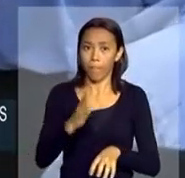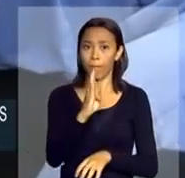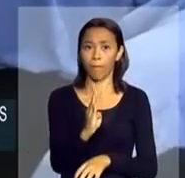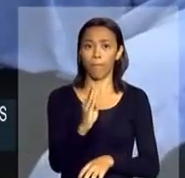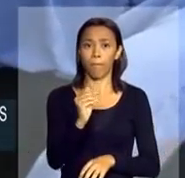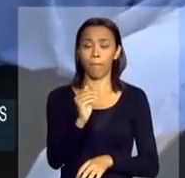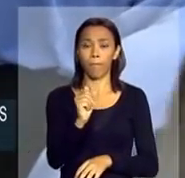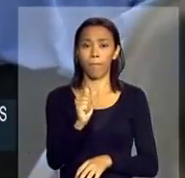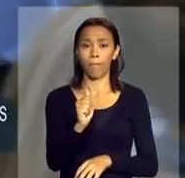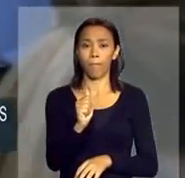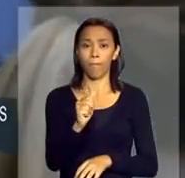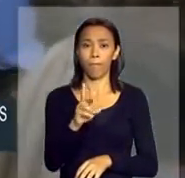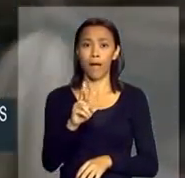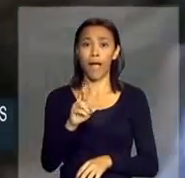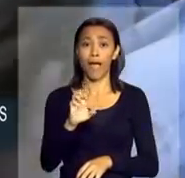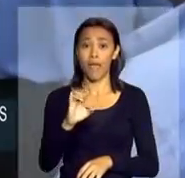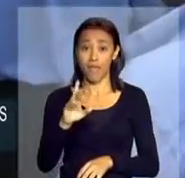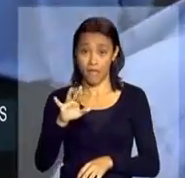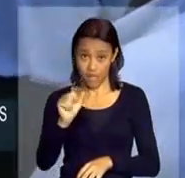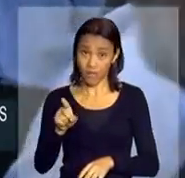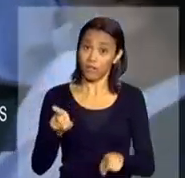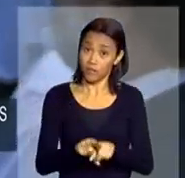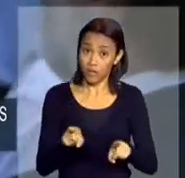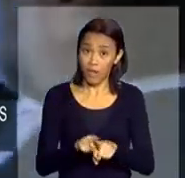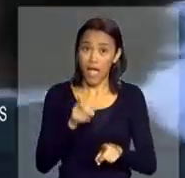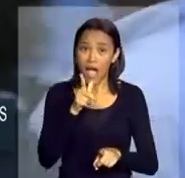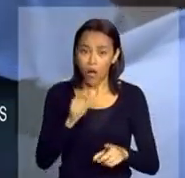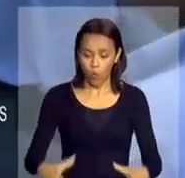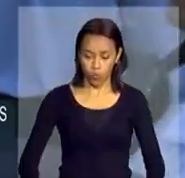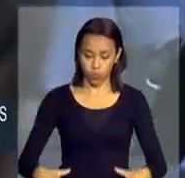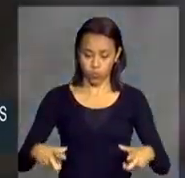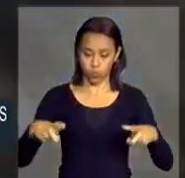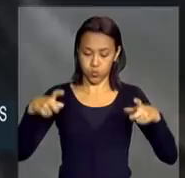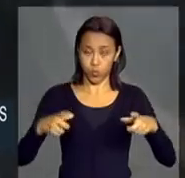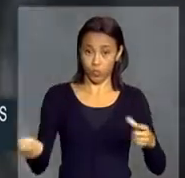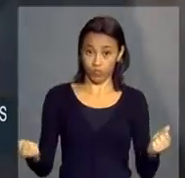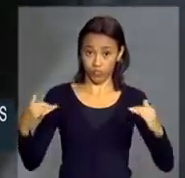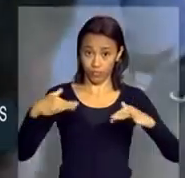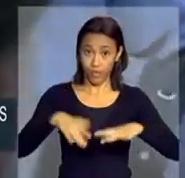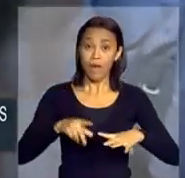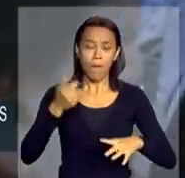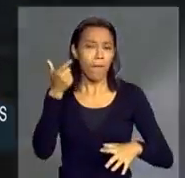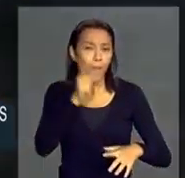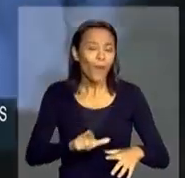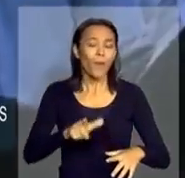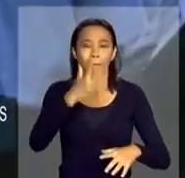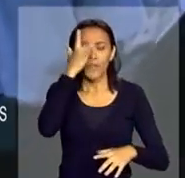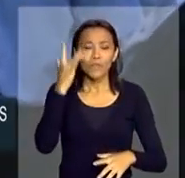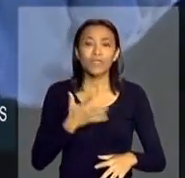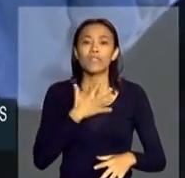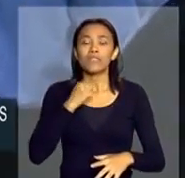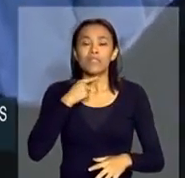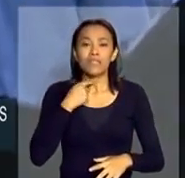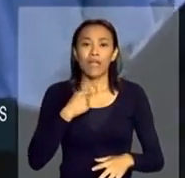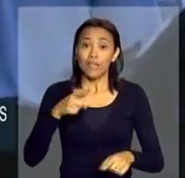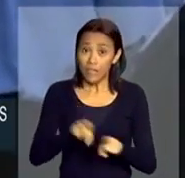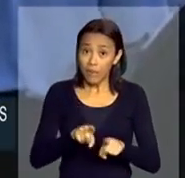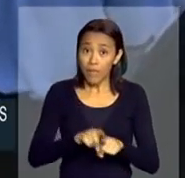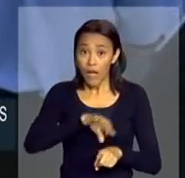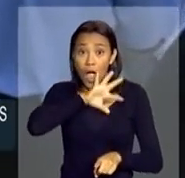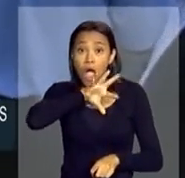capacidade de armazenar até 8.000 L de água, os barreiros poderão saciar a sede de pessoas e